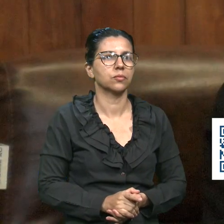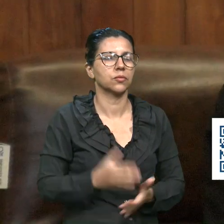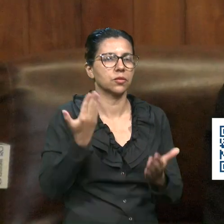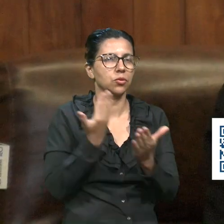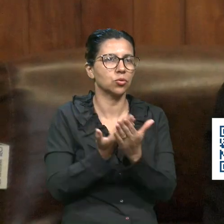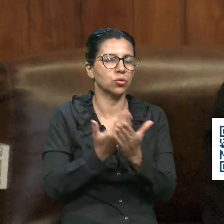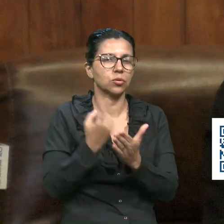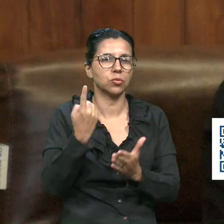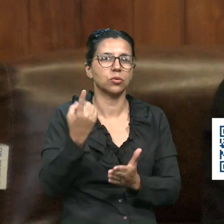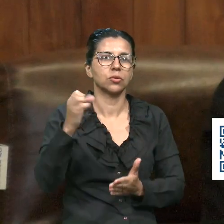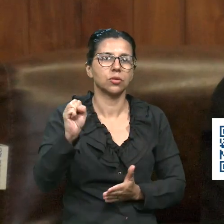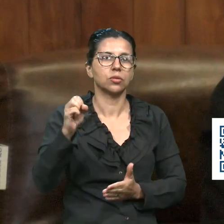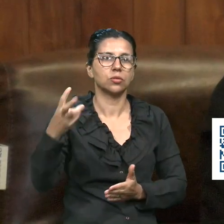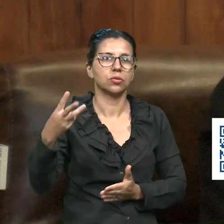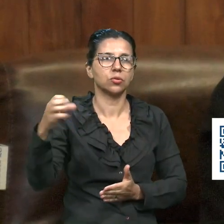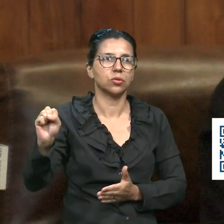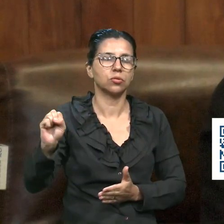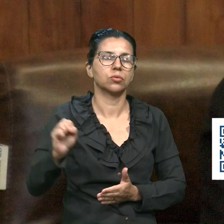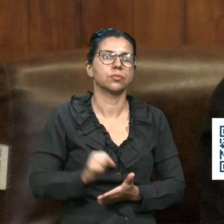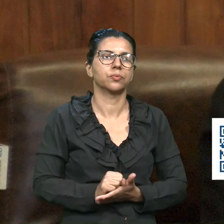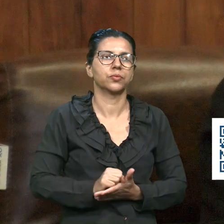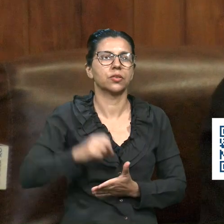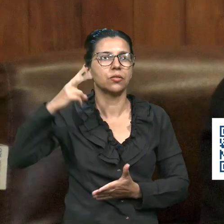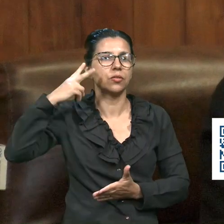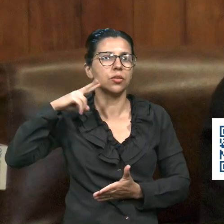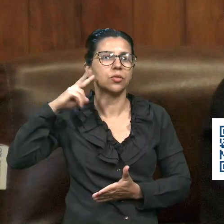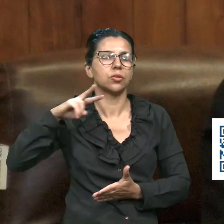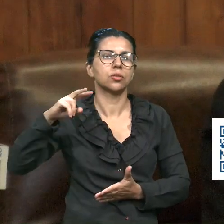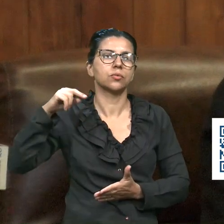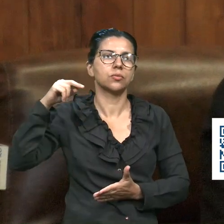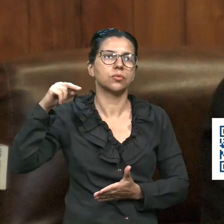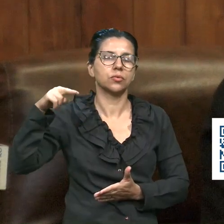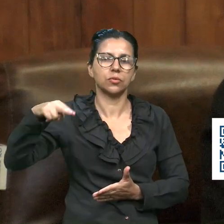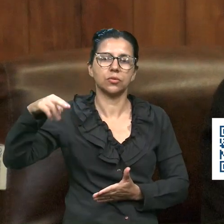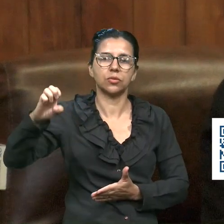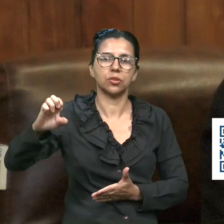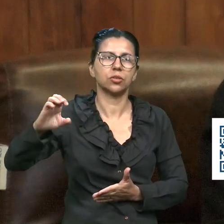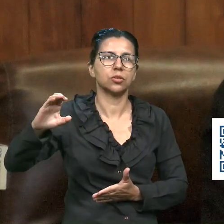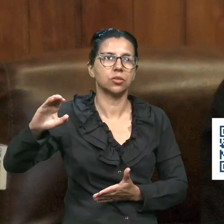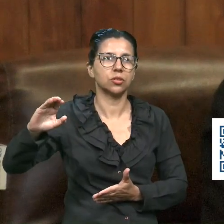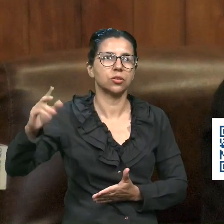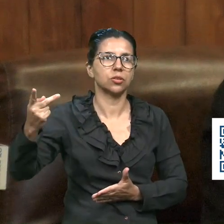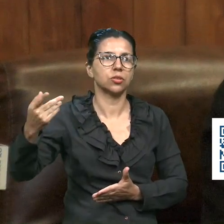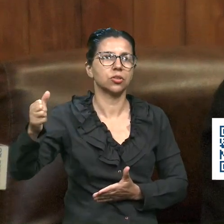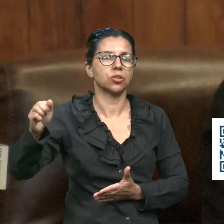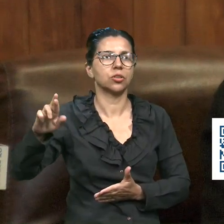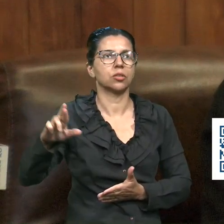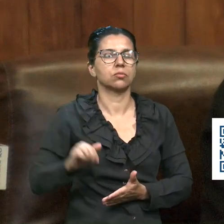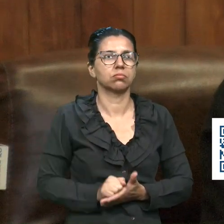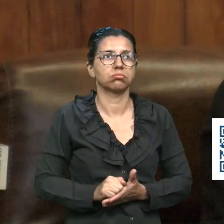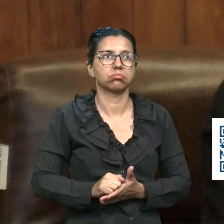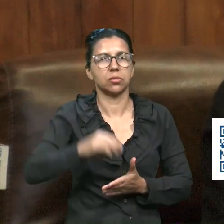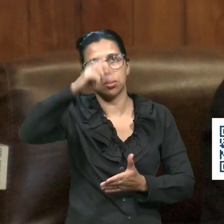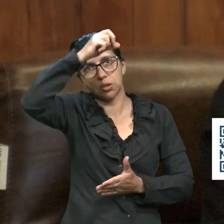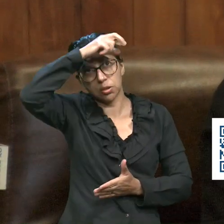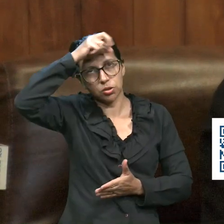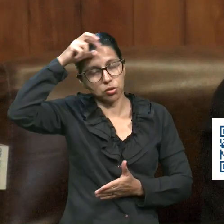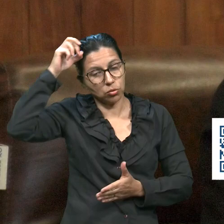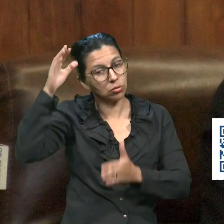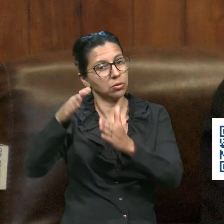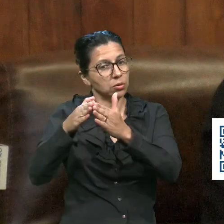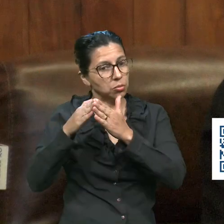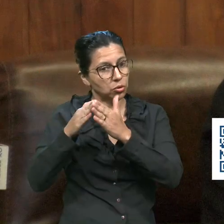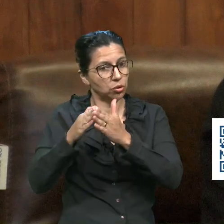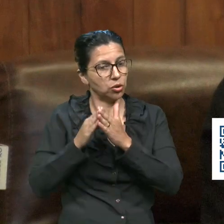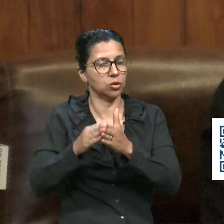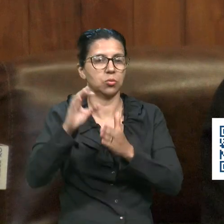Requerimento 1838, 2023, vereador Dr. Nechá, solicitando ao prefeito municipal, senhor Daniel Alonso, após consulta junto ao diretor-presidente